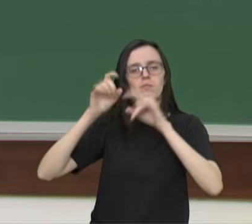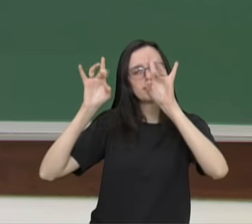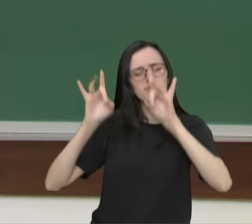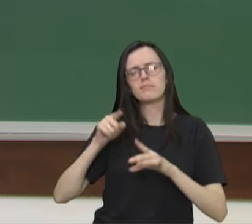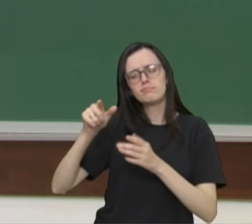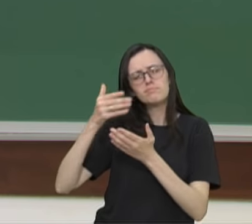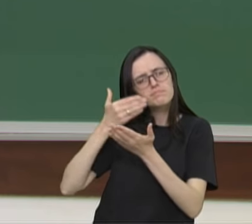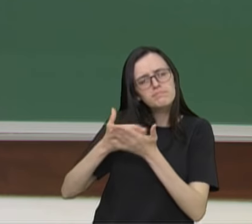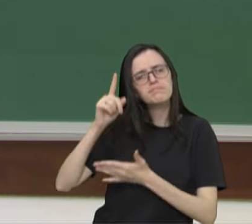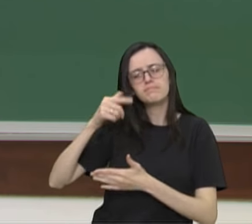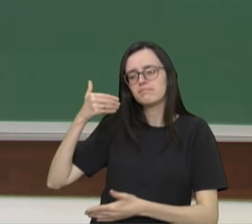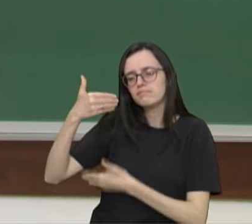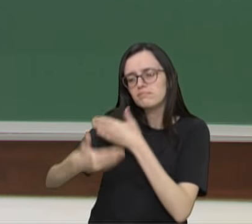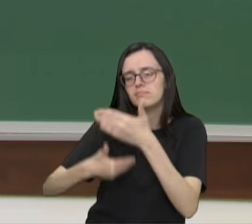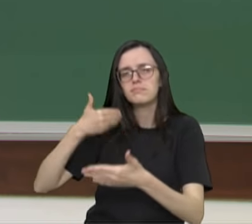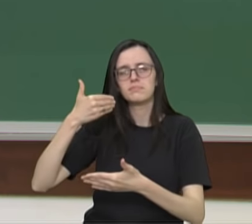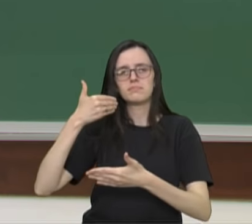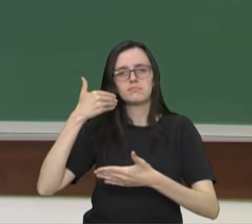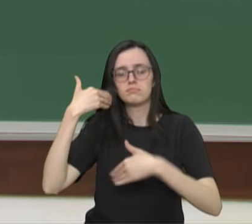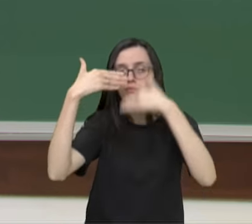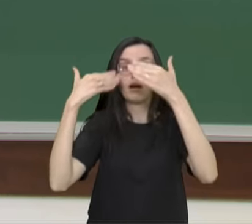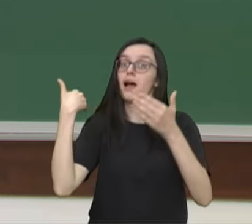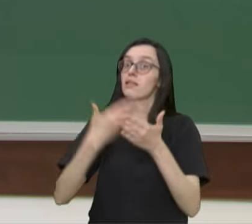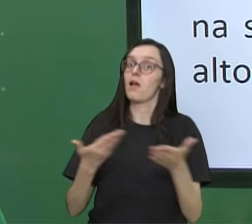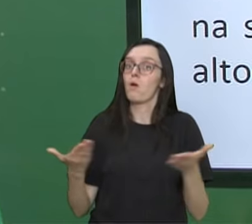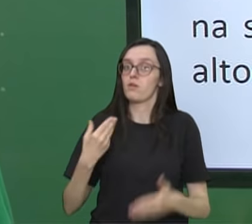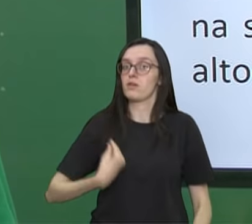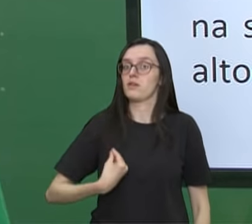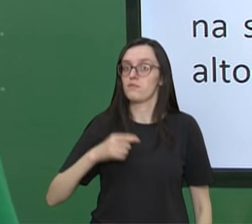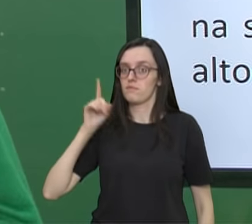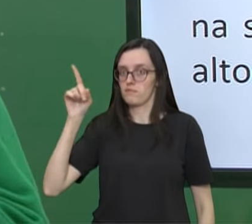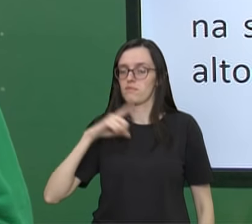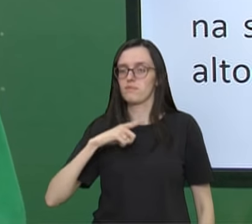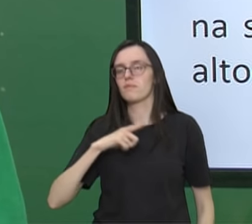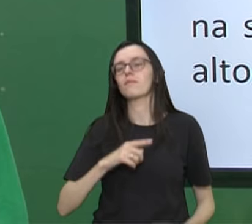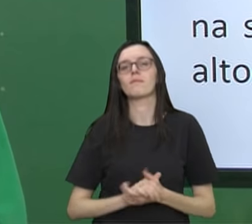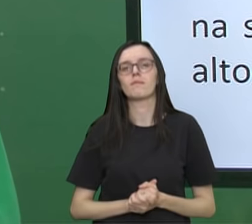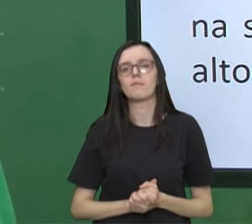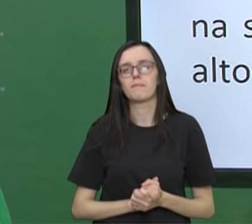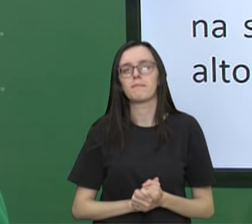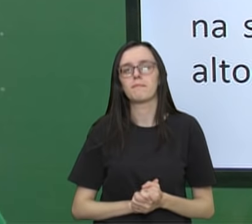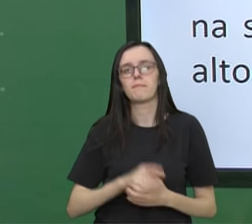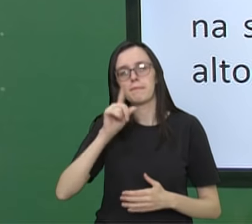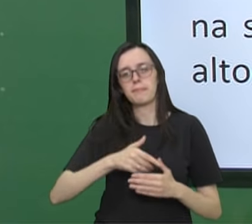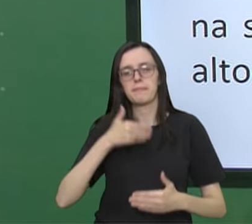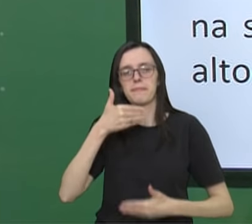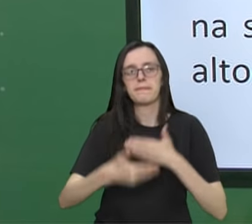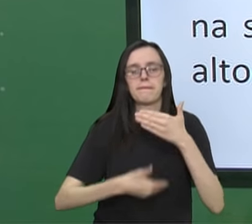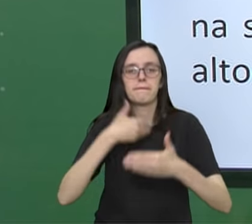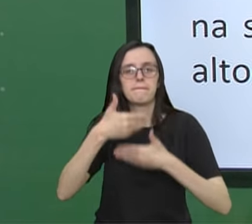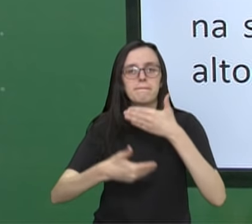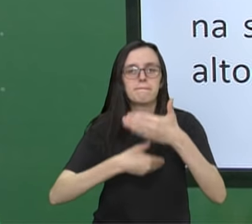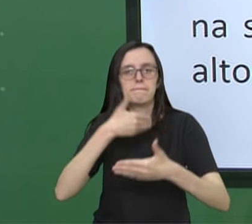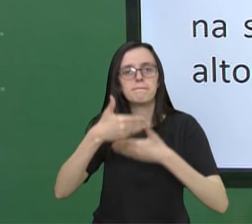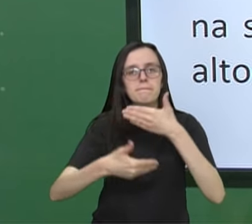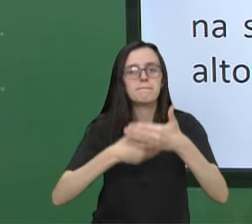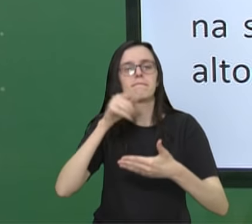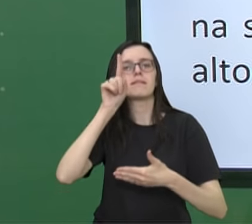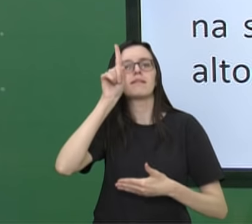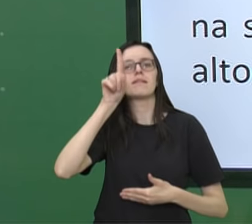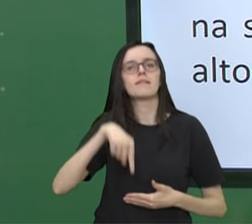aconteceu todo o início do processo de desenvolvimento e até hoje existisse lá também o processo de desenvolvimento